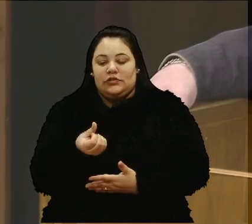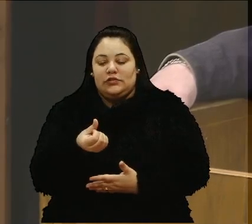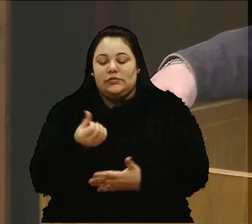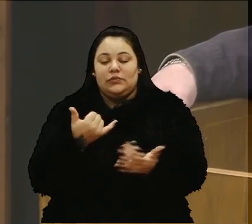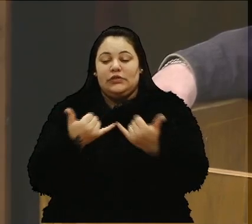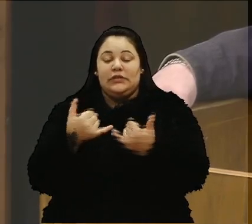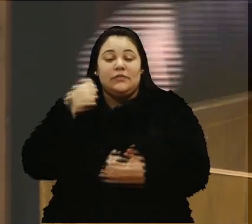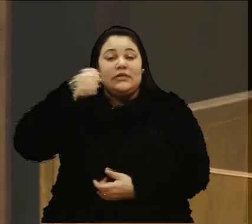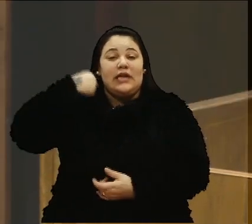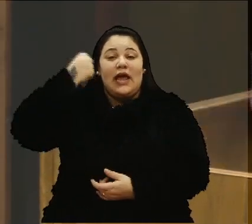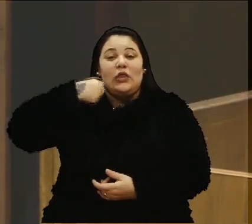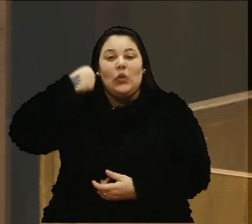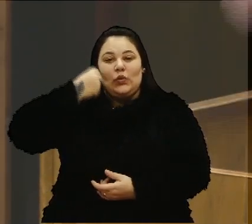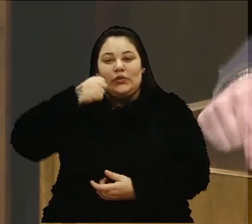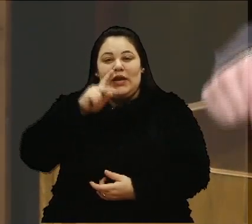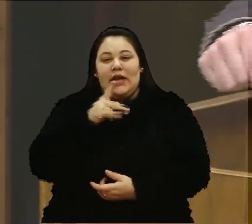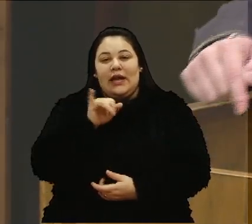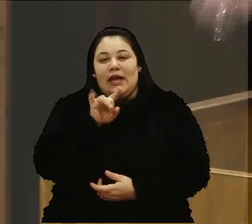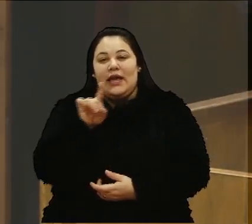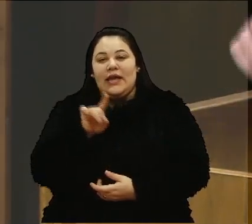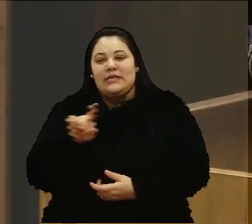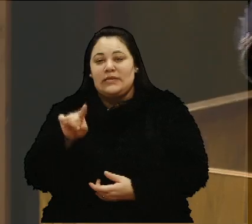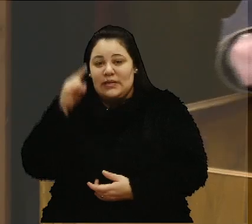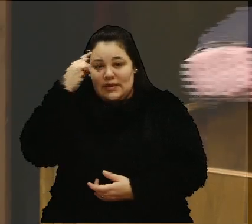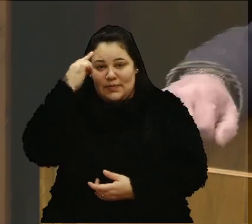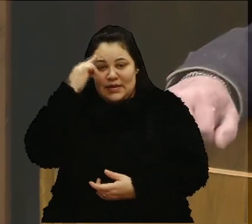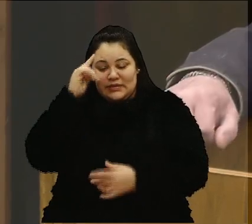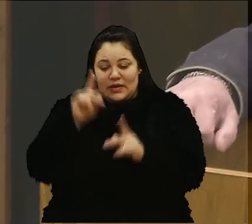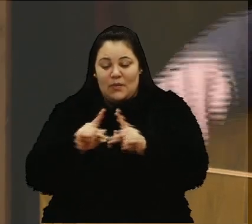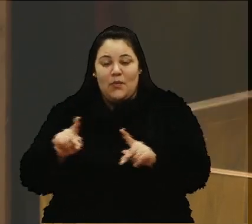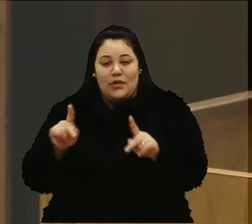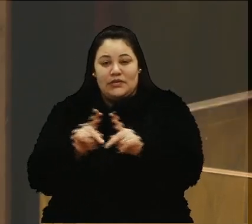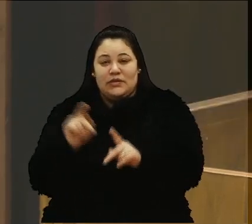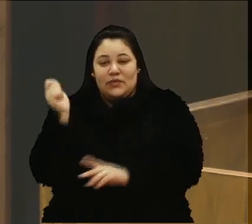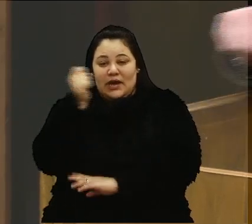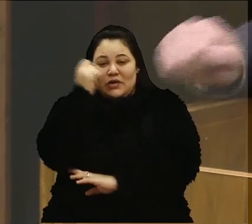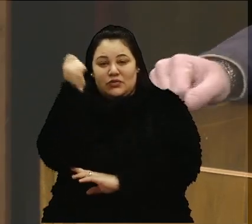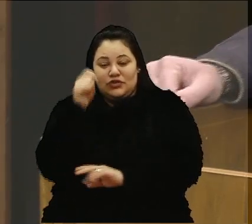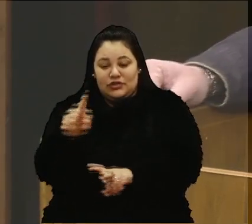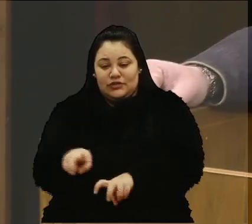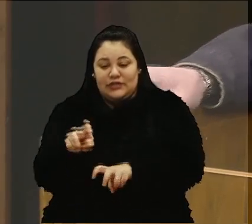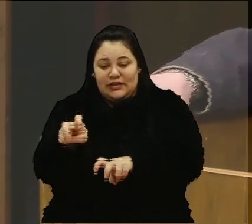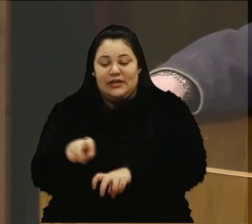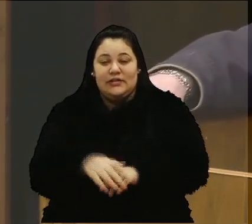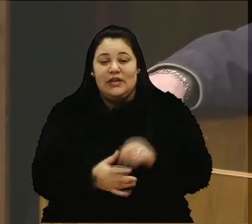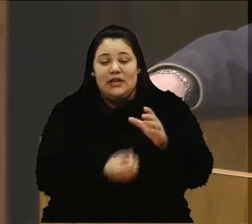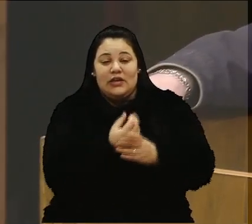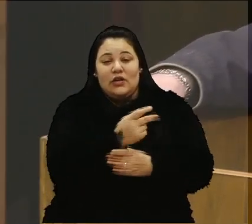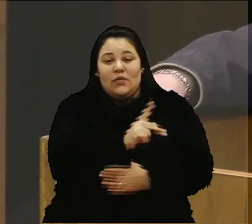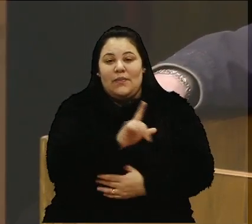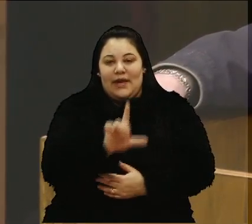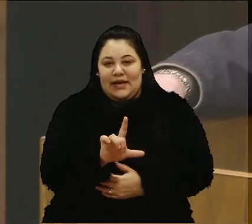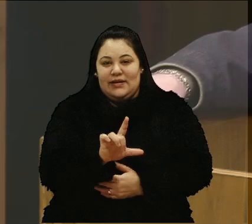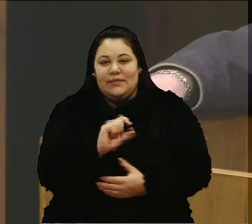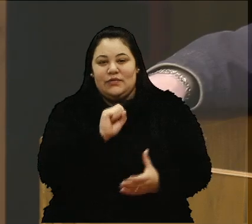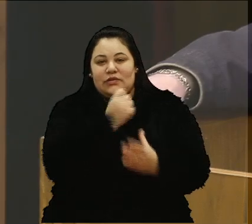Carlos Reins, que pensa no povo gaúcho e no agro, com o PL da securitização do agro.